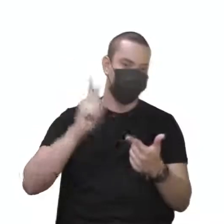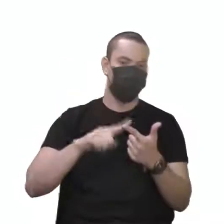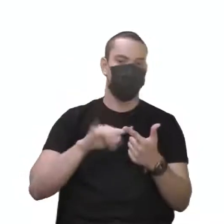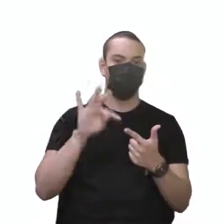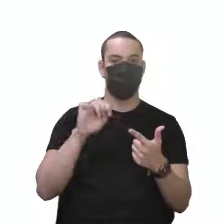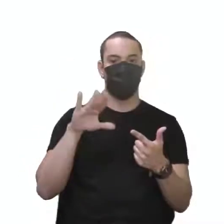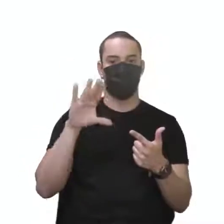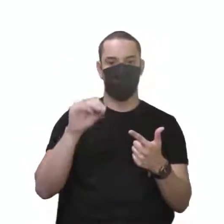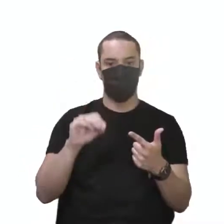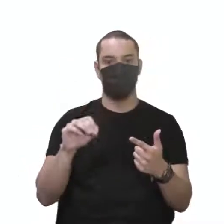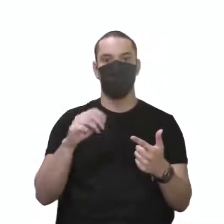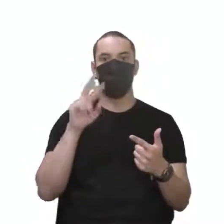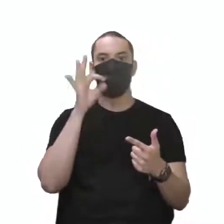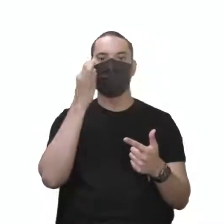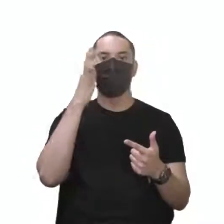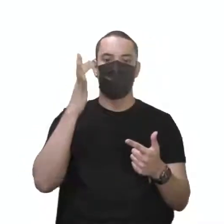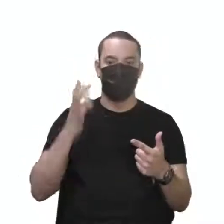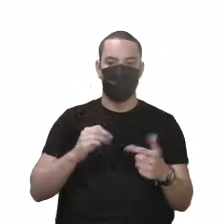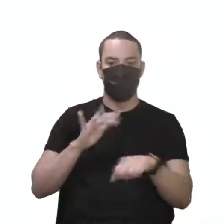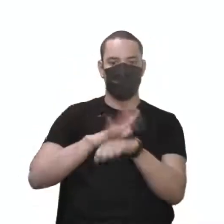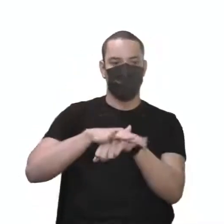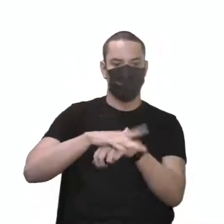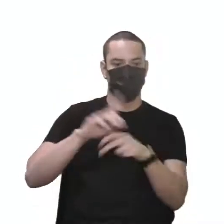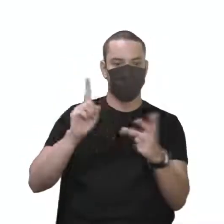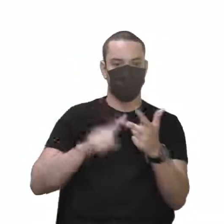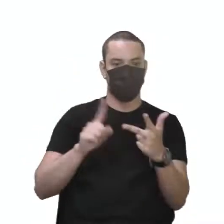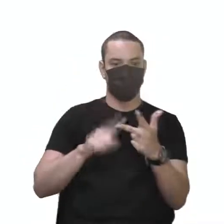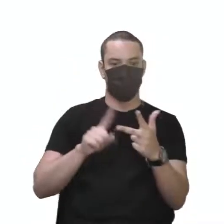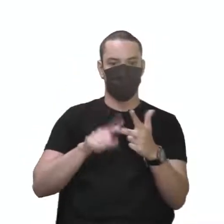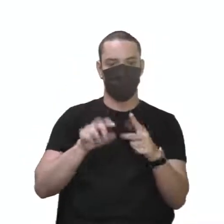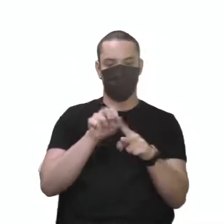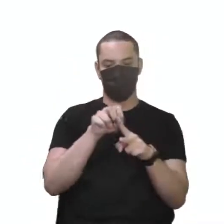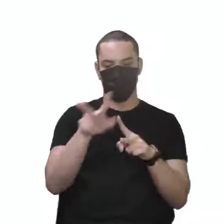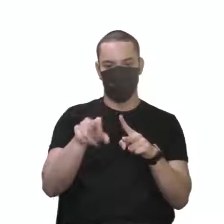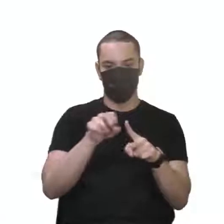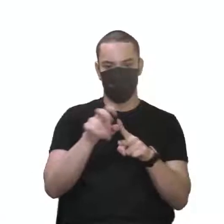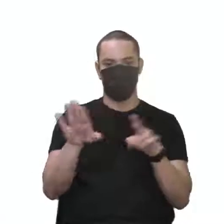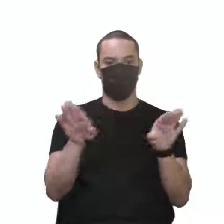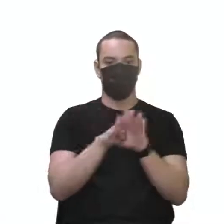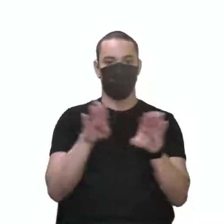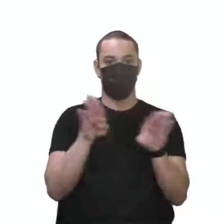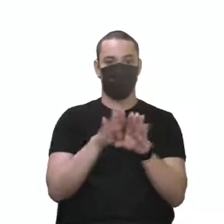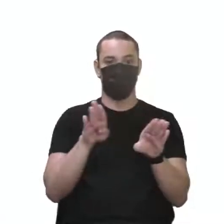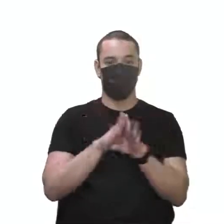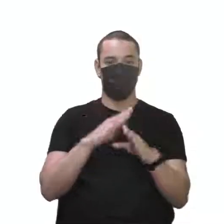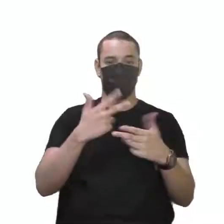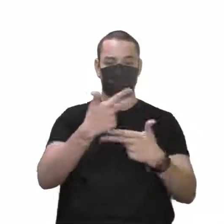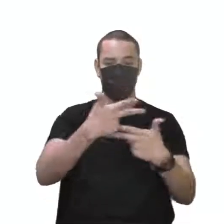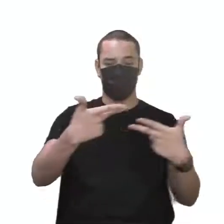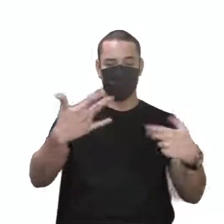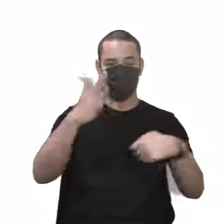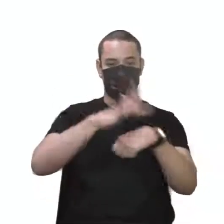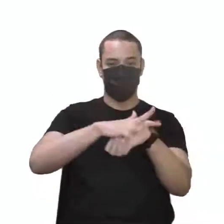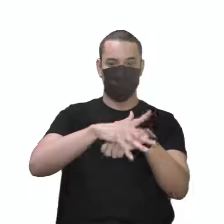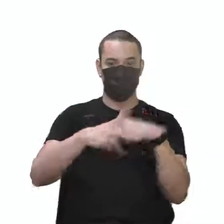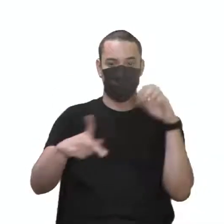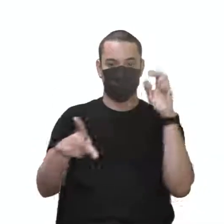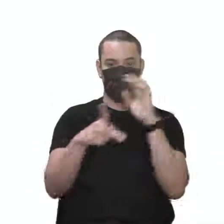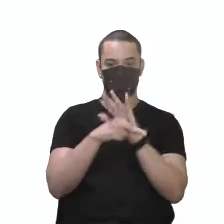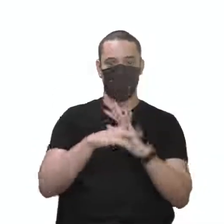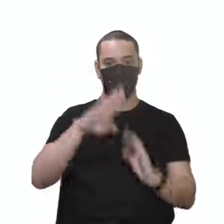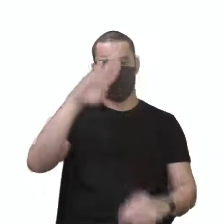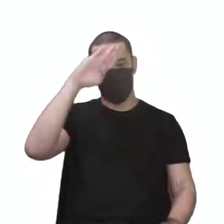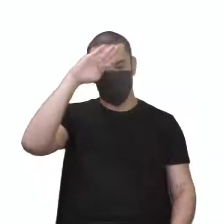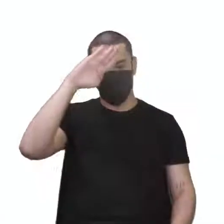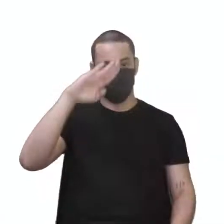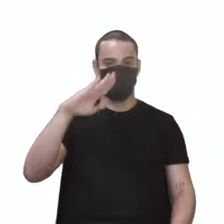Tétano, leptospirose, cólera, gonorreia, sífilis, botulismo. Caramba, prof! São muitas